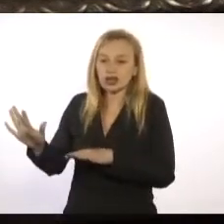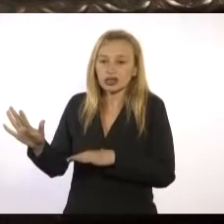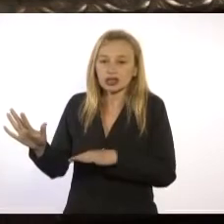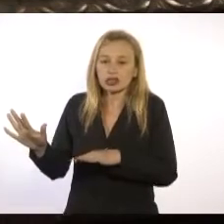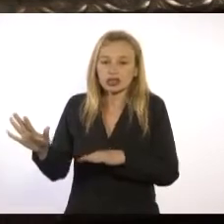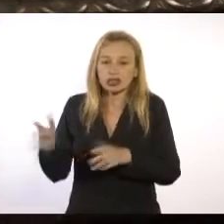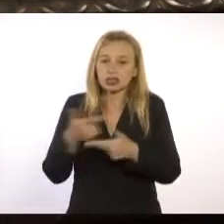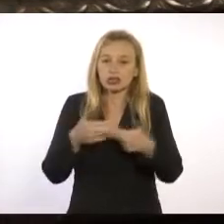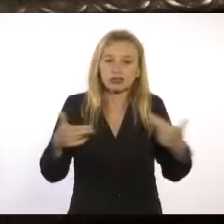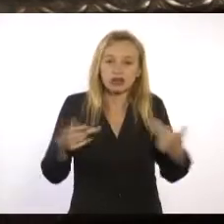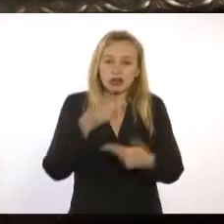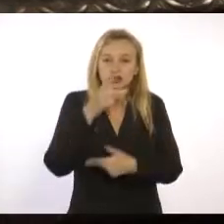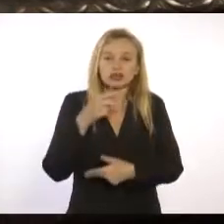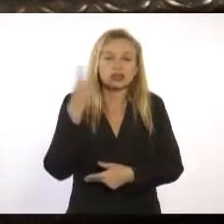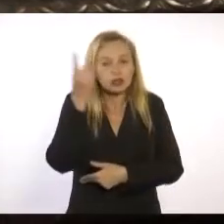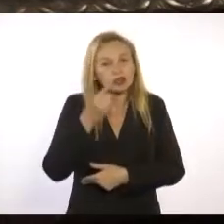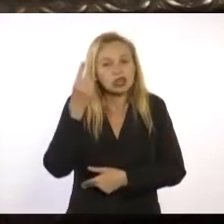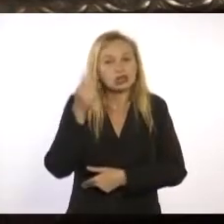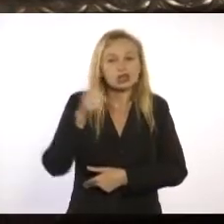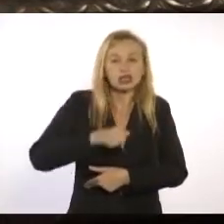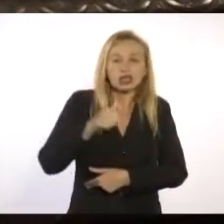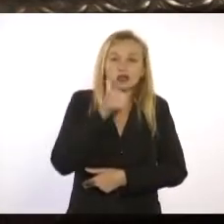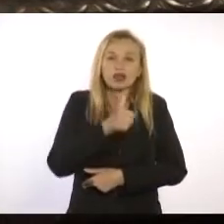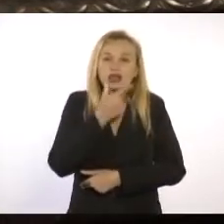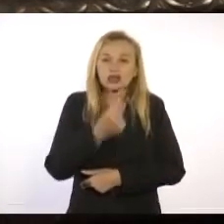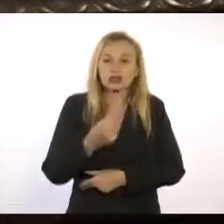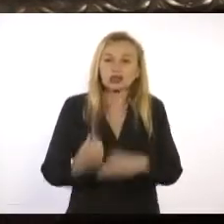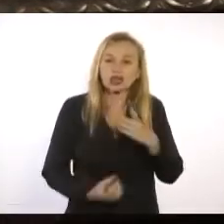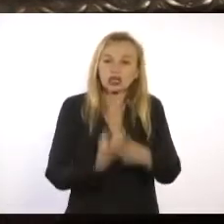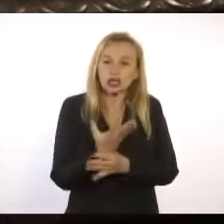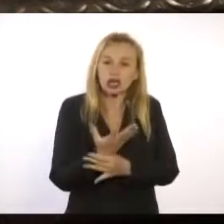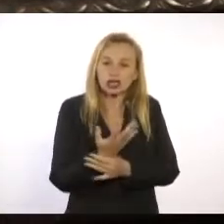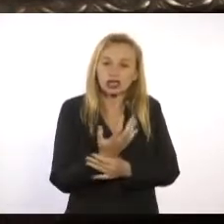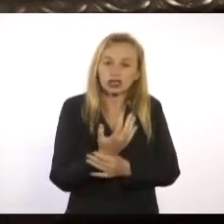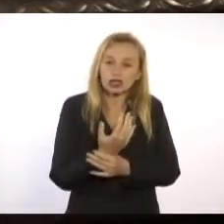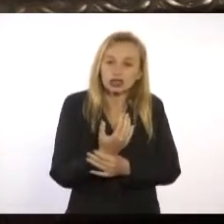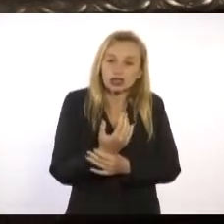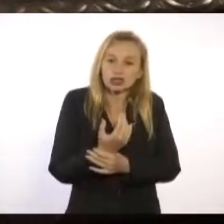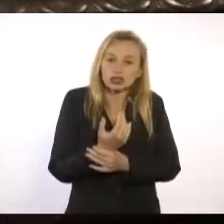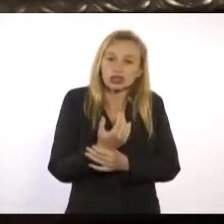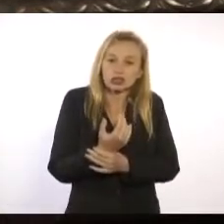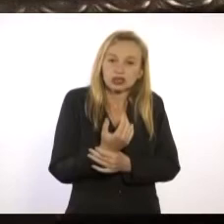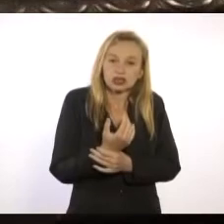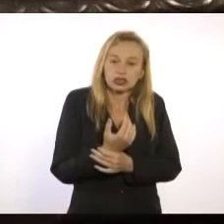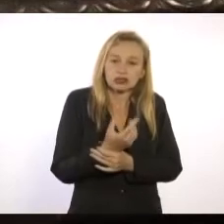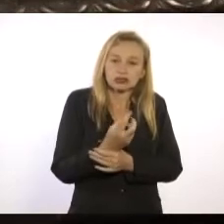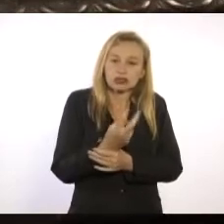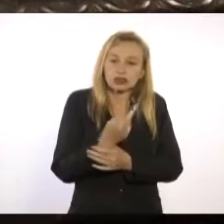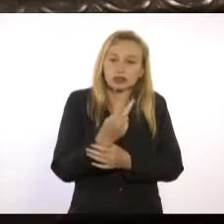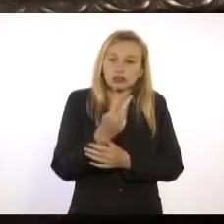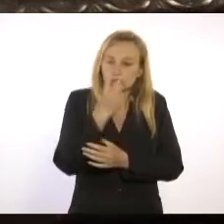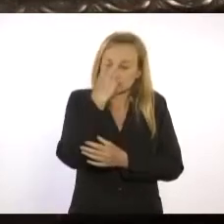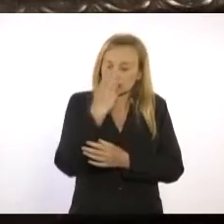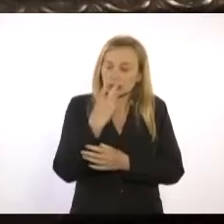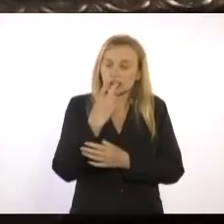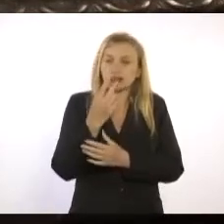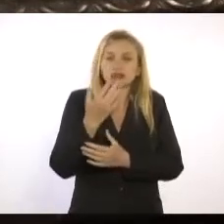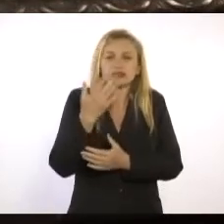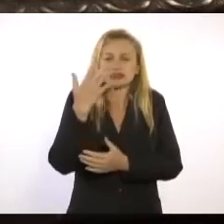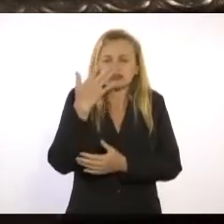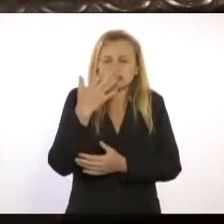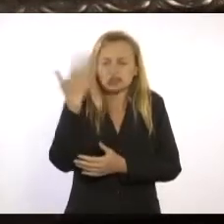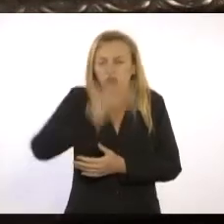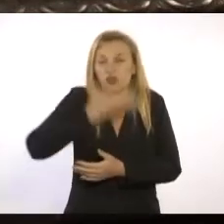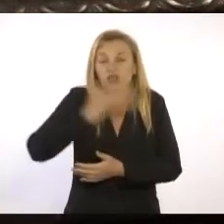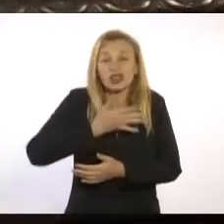e muitos deputados e deputadas aqui criaram uma espécie de cegueira social e que não enxergam essas